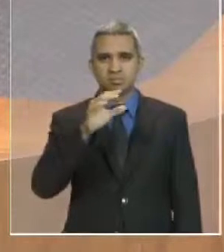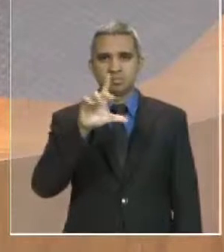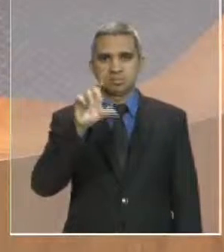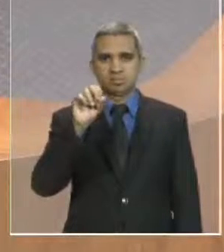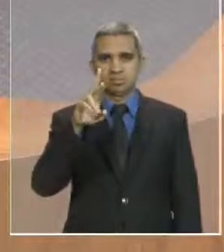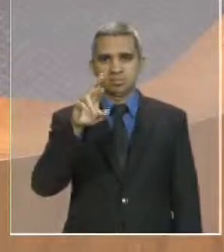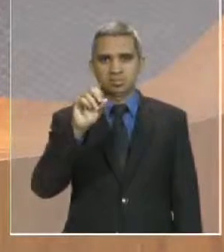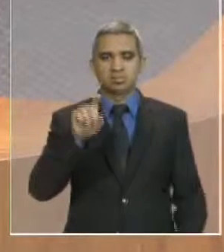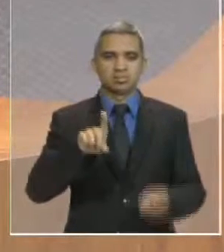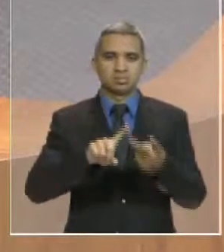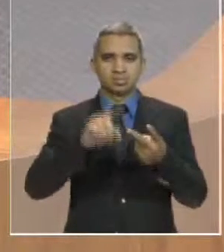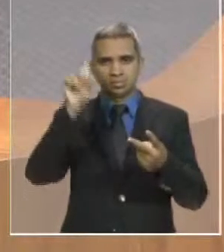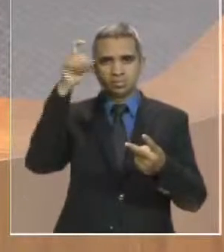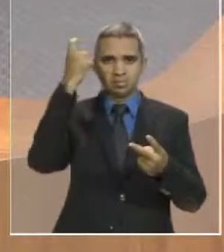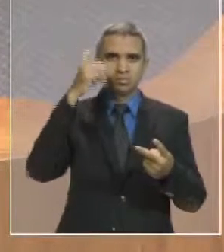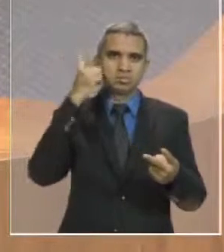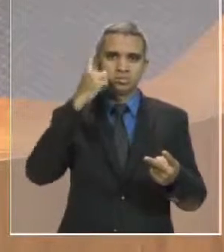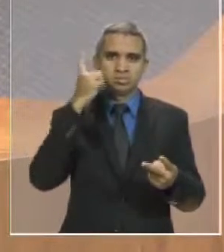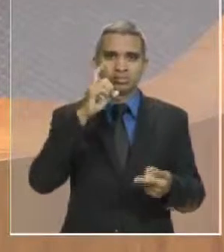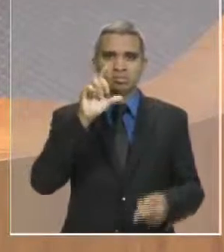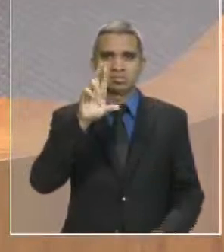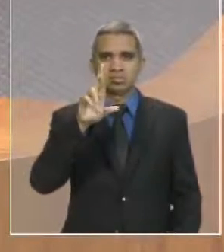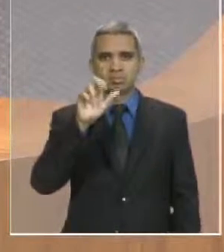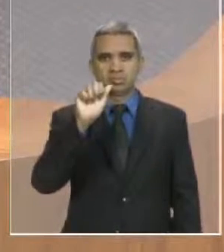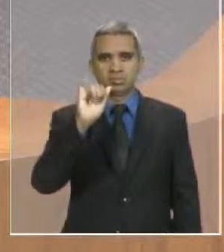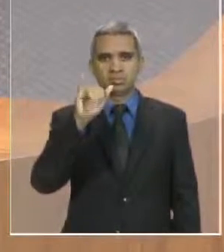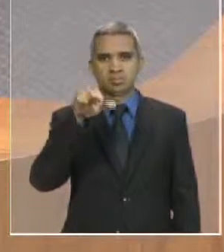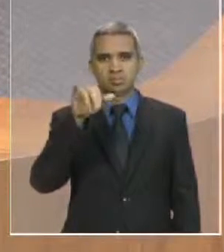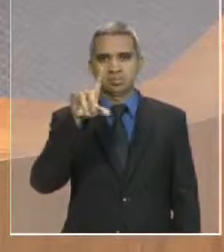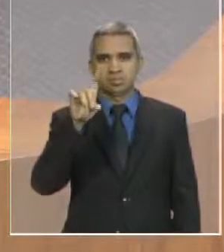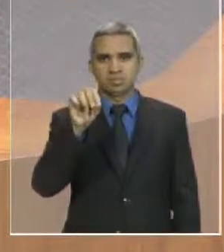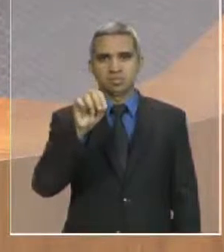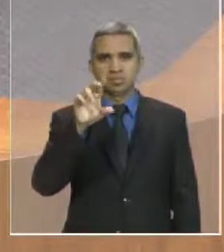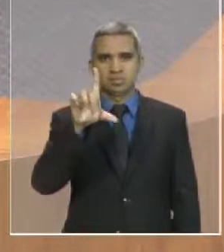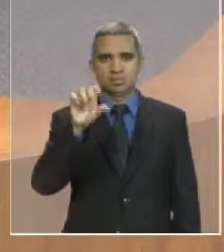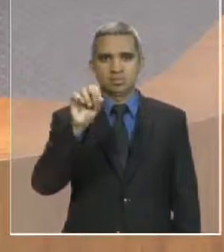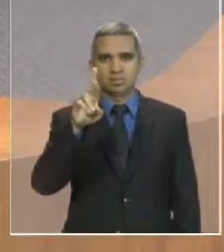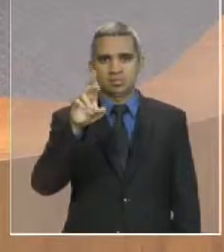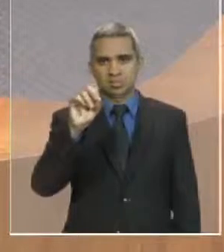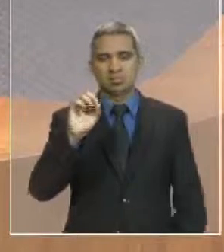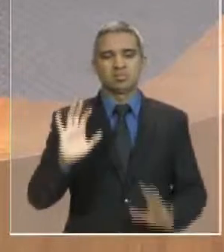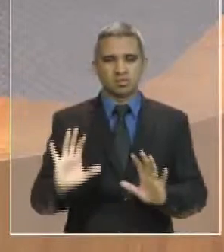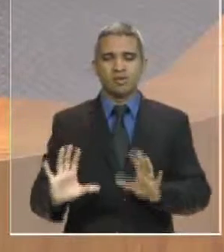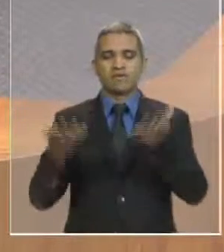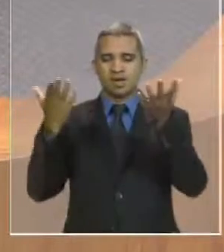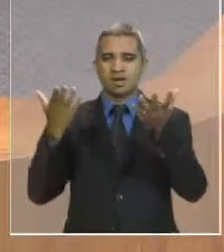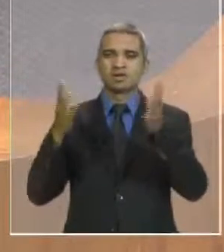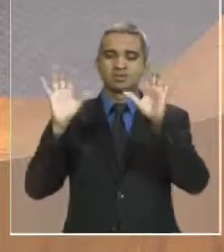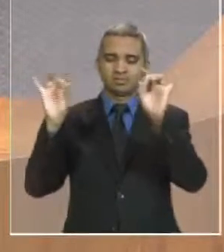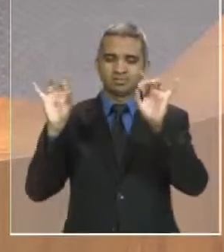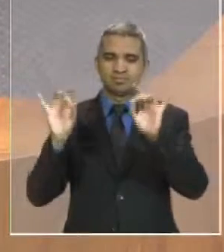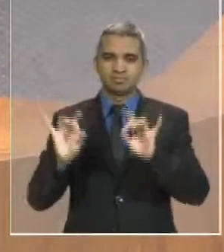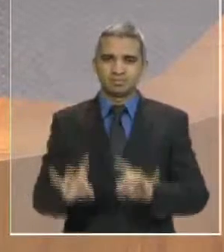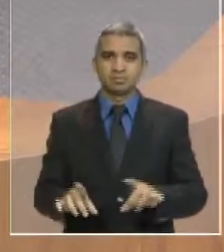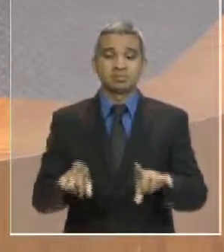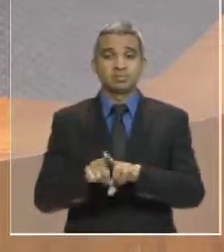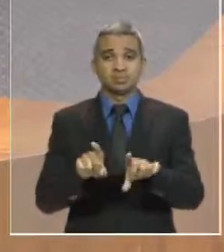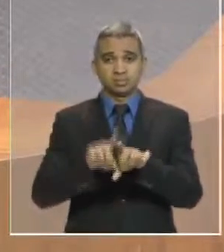Louro, e foi uma grande festa. E também do ex-prefeito, doutor